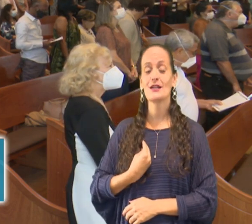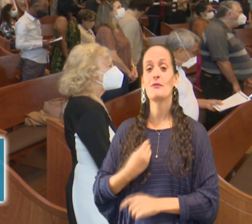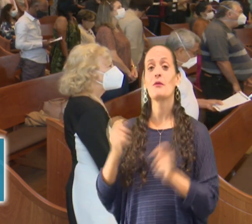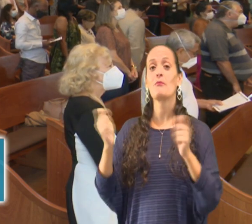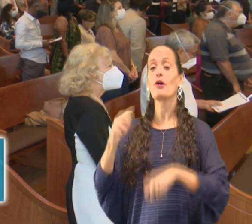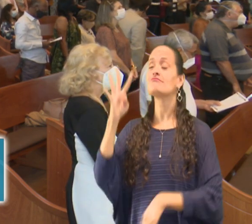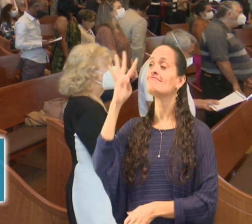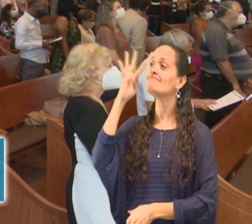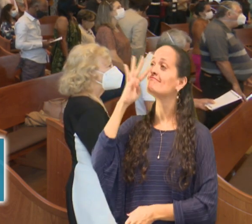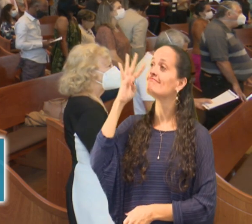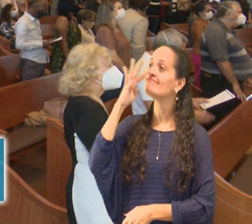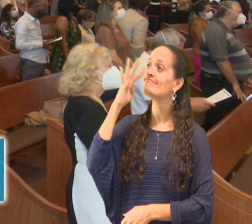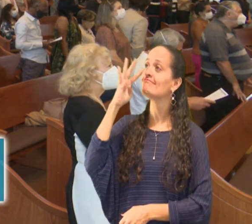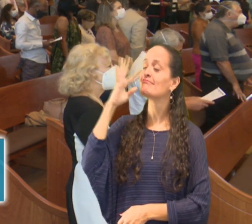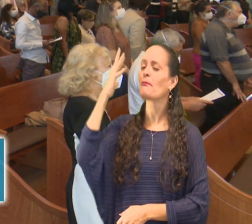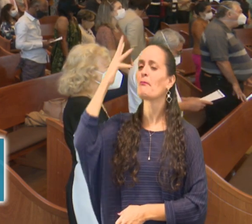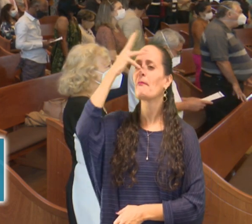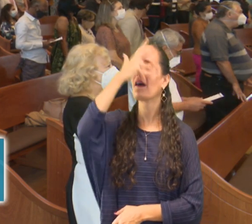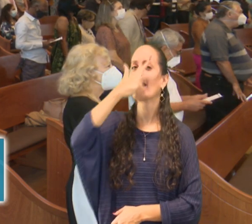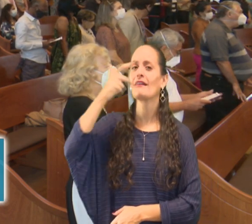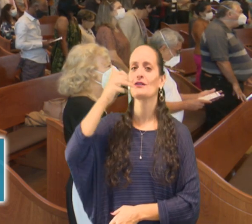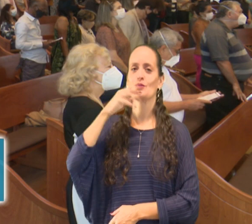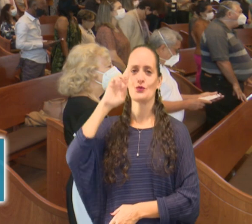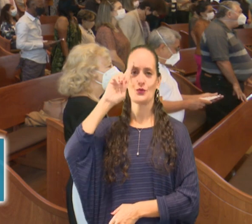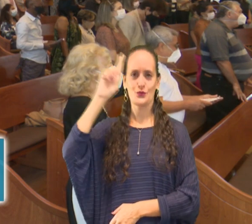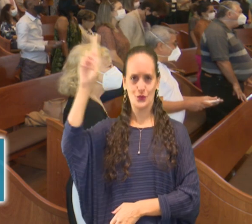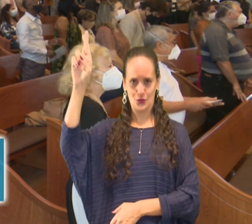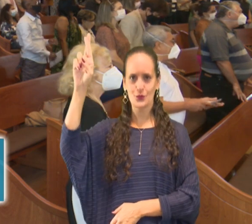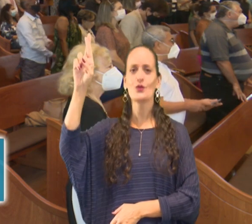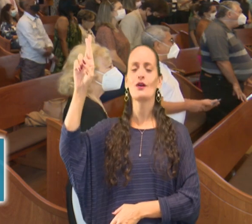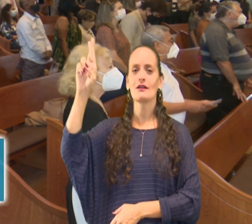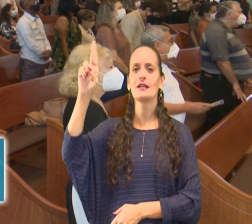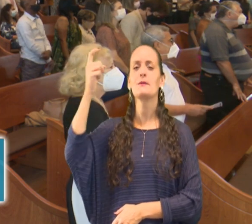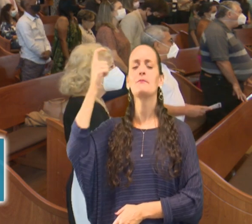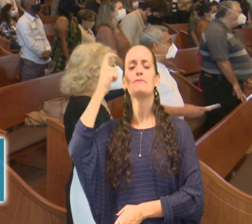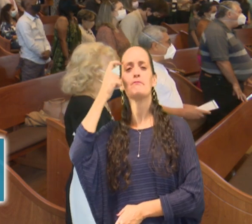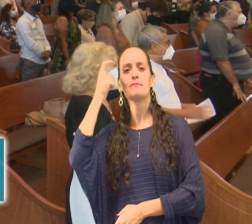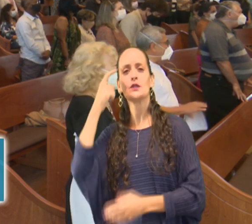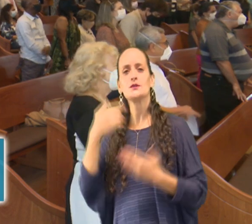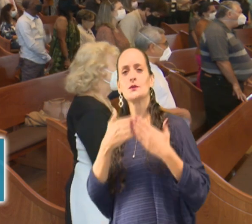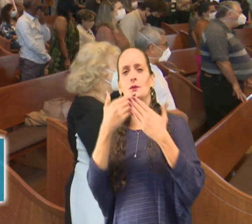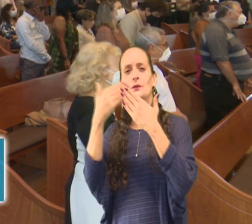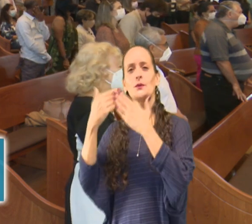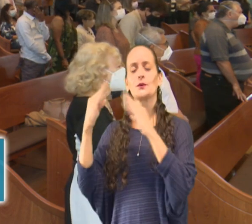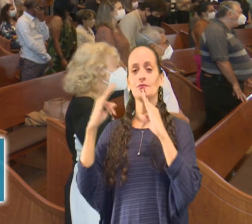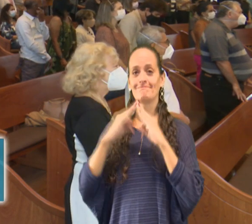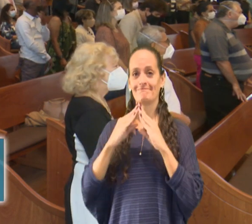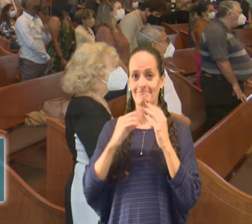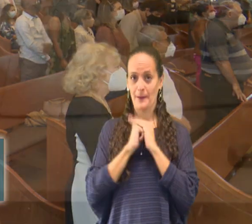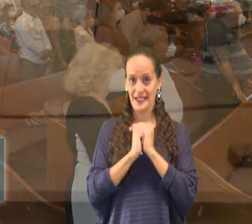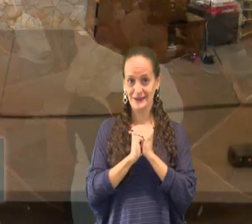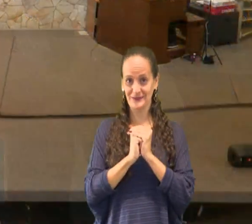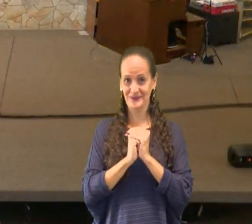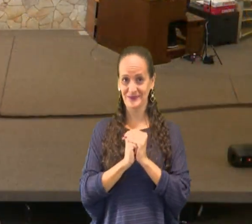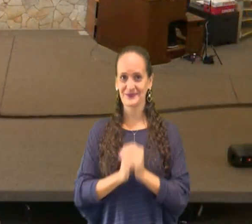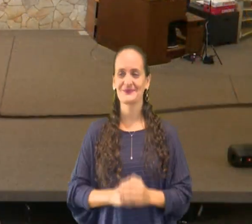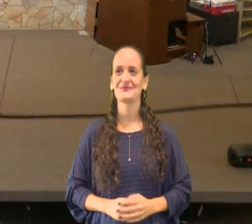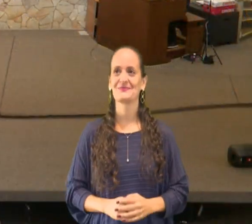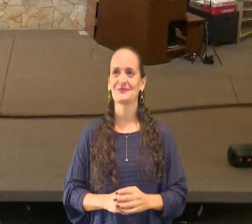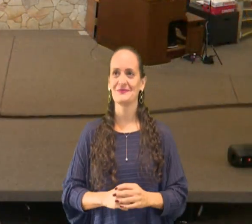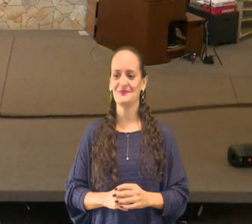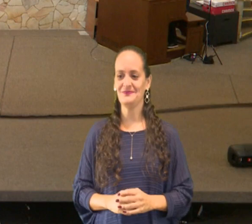para contemplar a beleza do Senhor e meditar no seu templo. Amém.